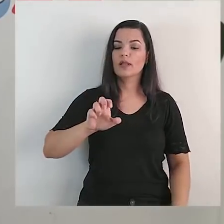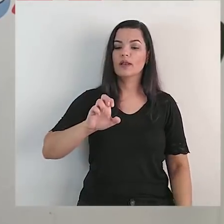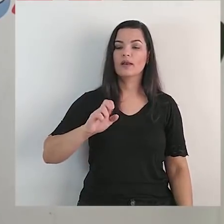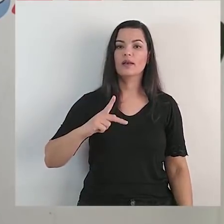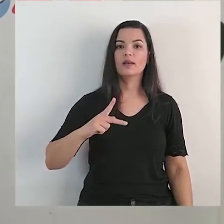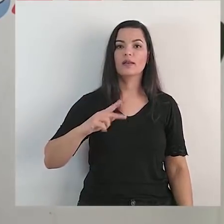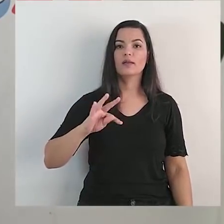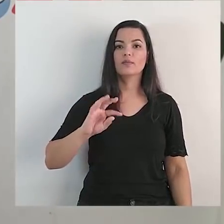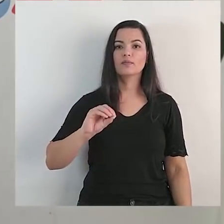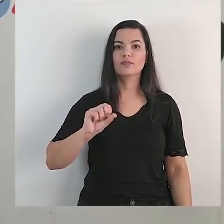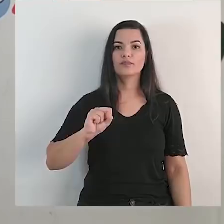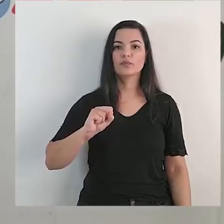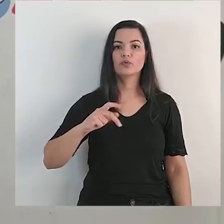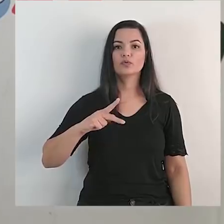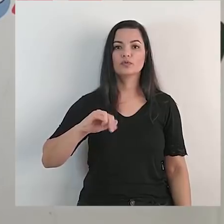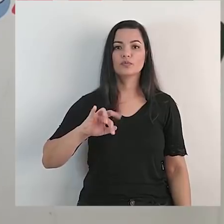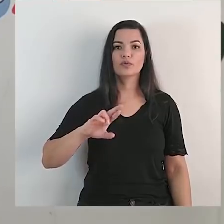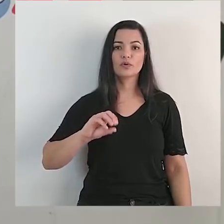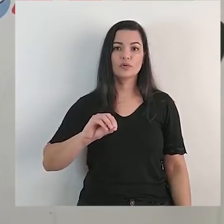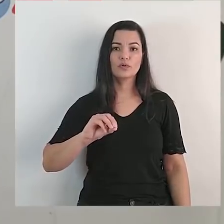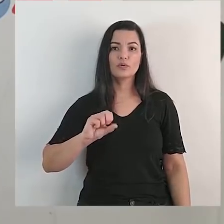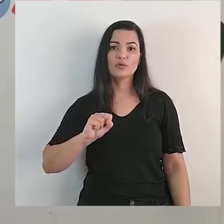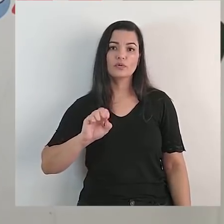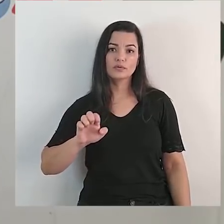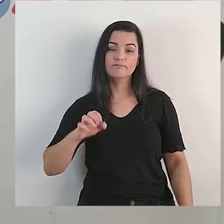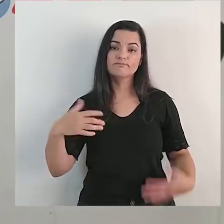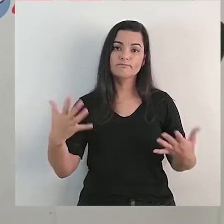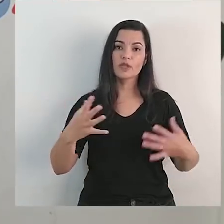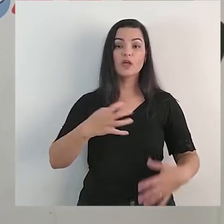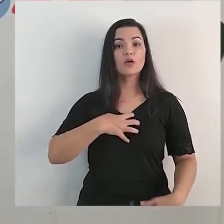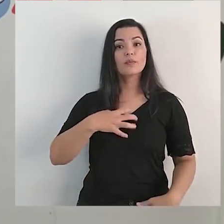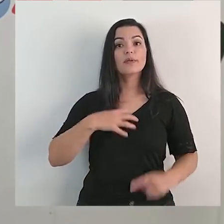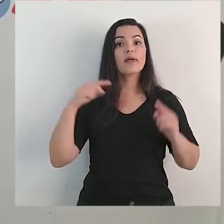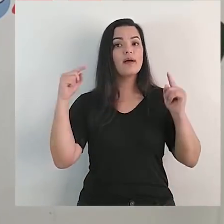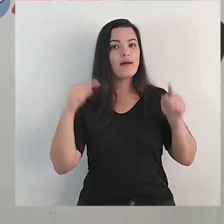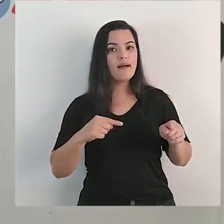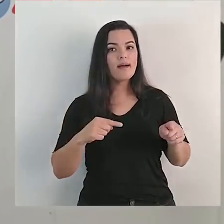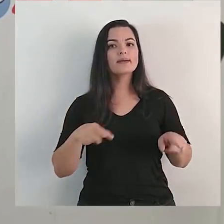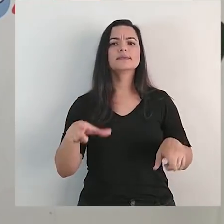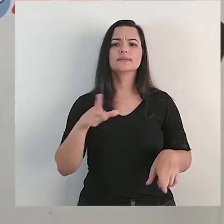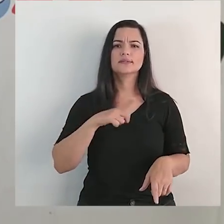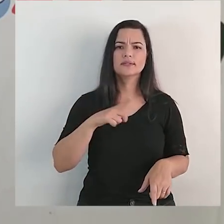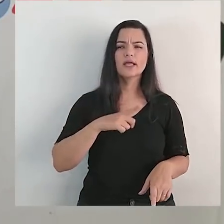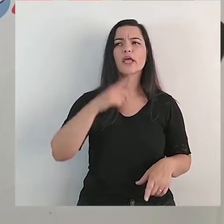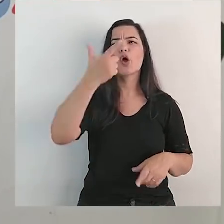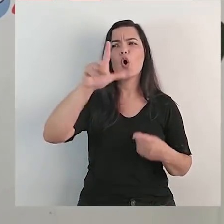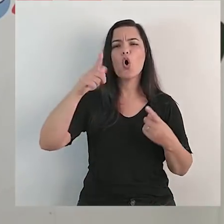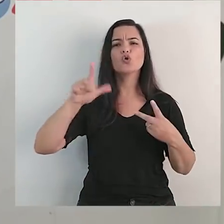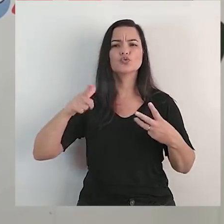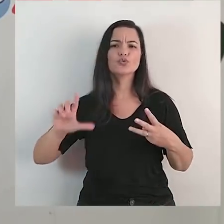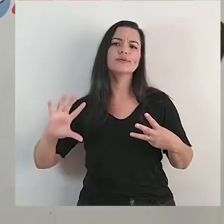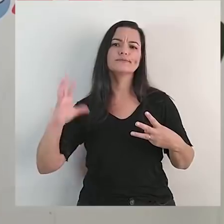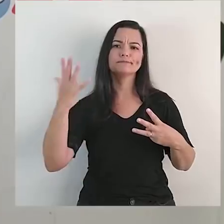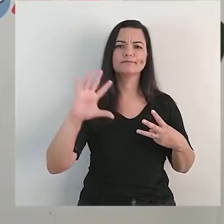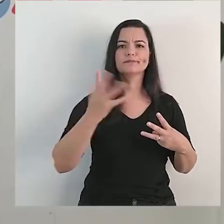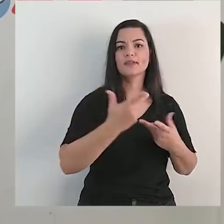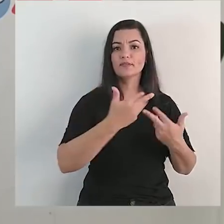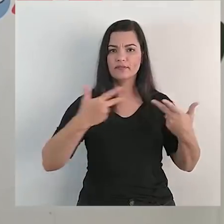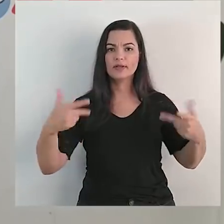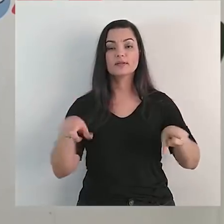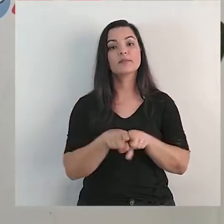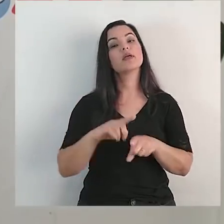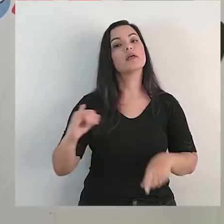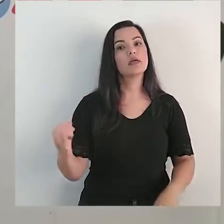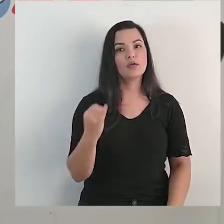leptospirose. Esse tipo de comportamento, ele está presente também em outras situações. Por isso